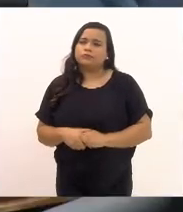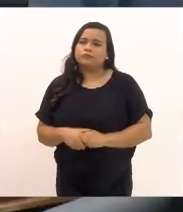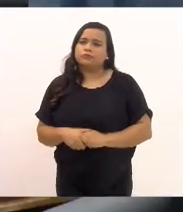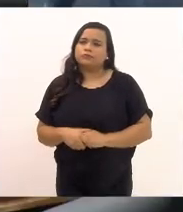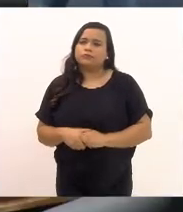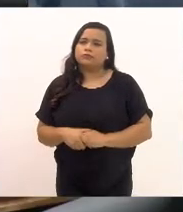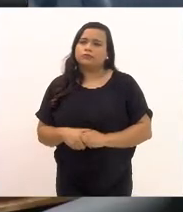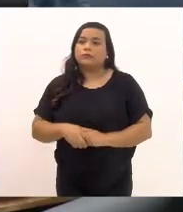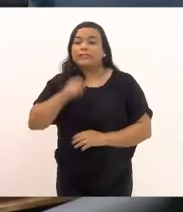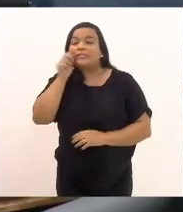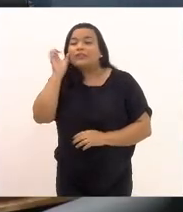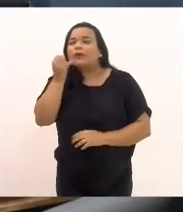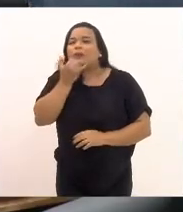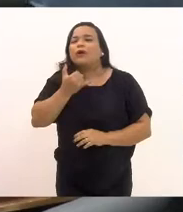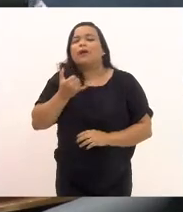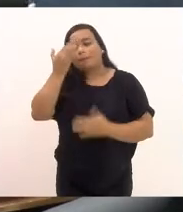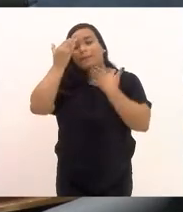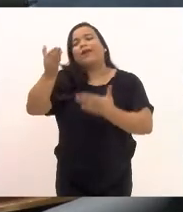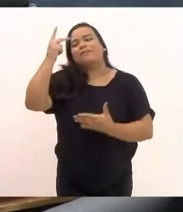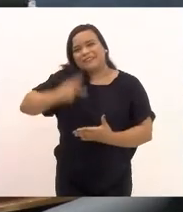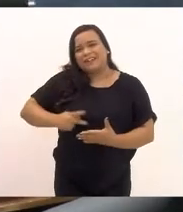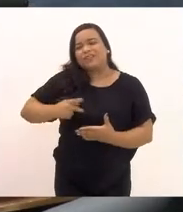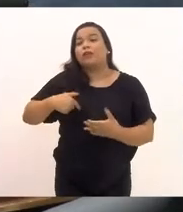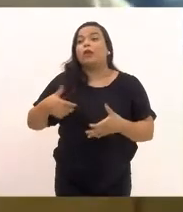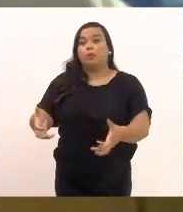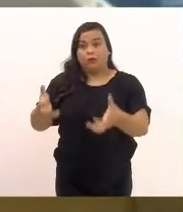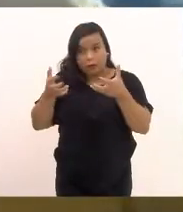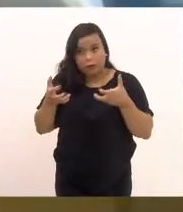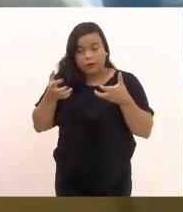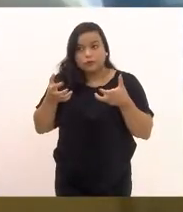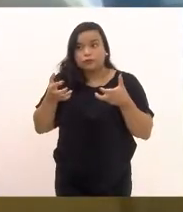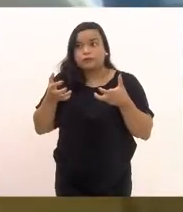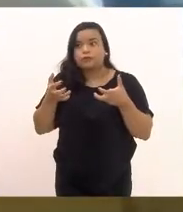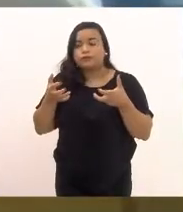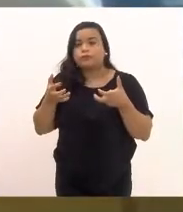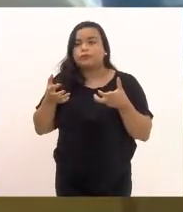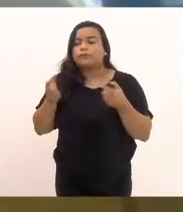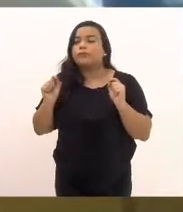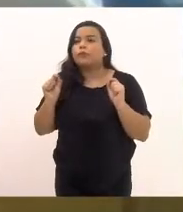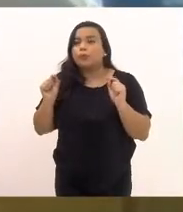Estava sem som. Obrigado, presidente. Eu queria